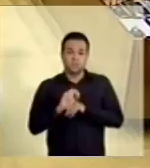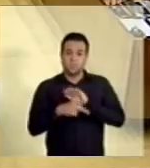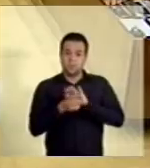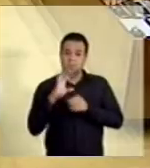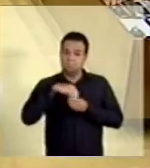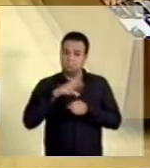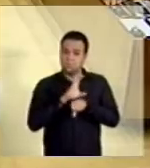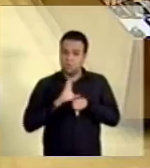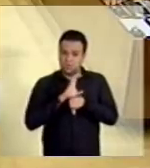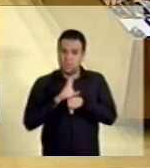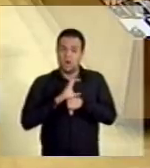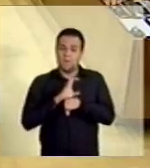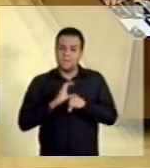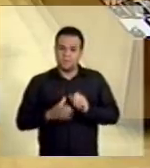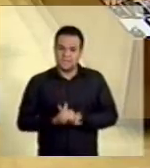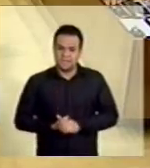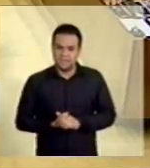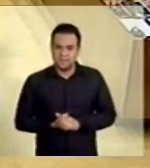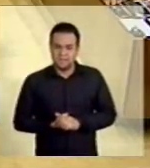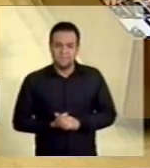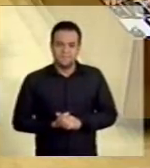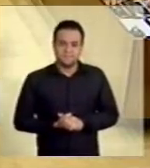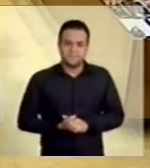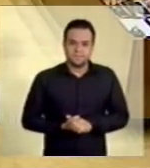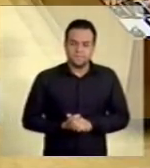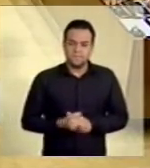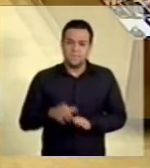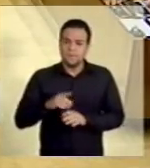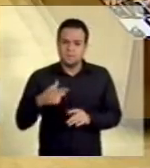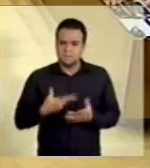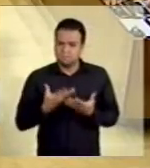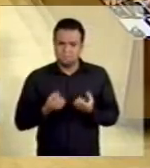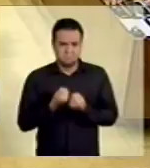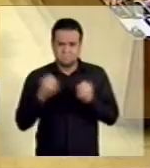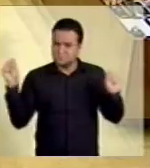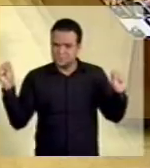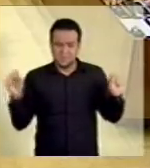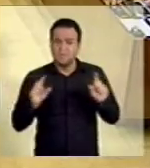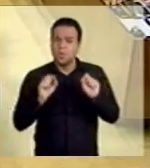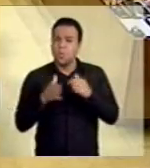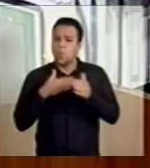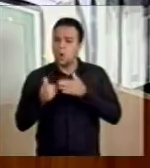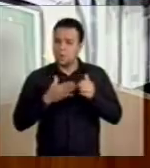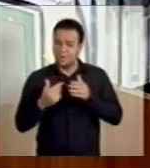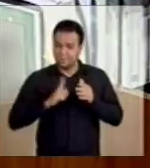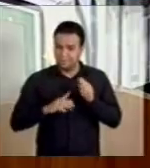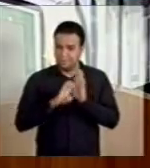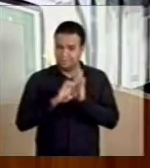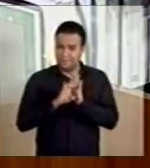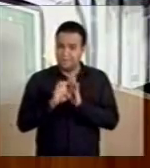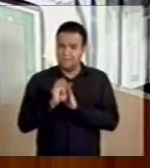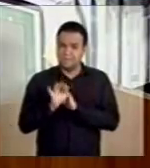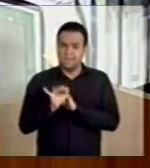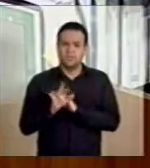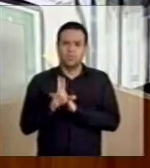República, mostrando-se arbitrário e inaceitável qualquer estatuto que exclua,